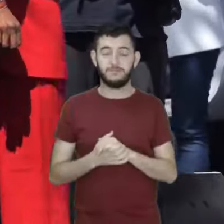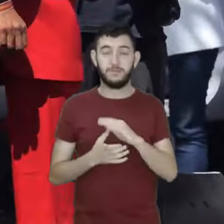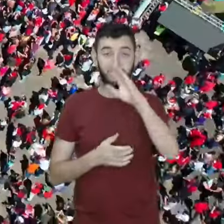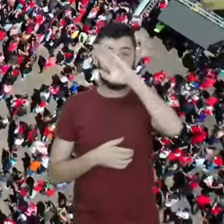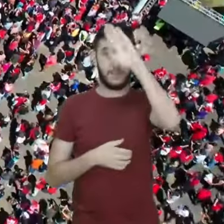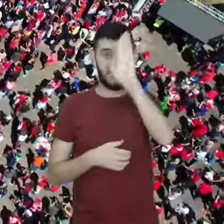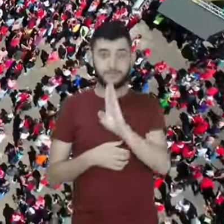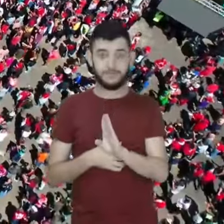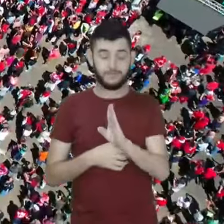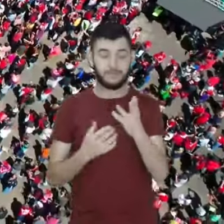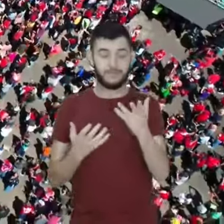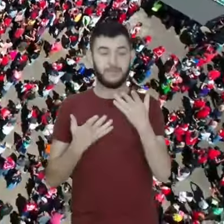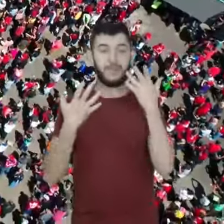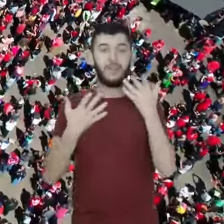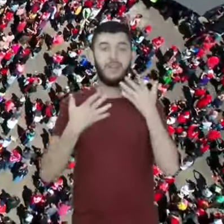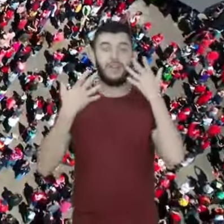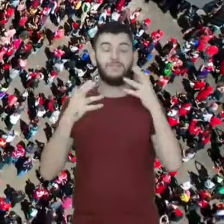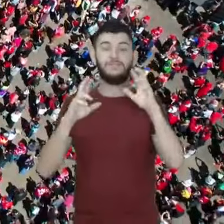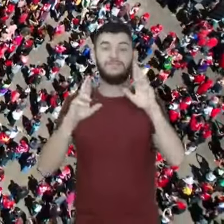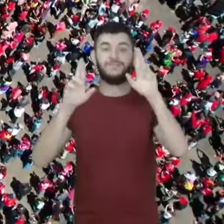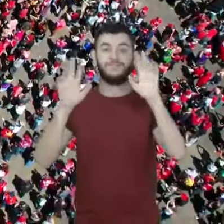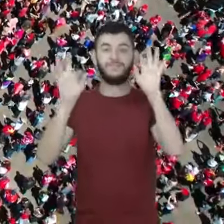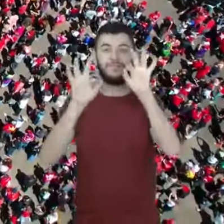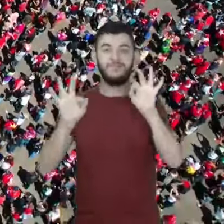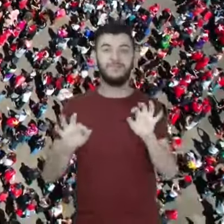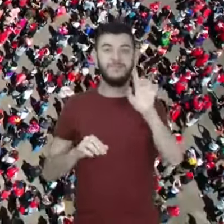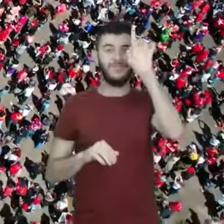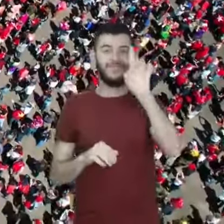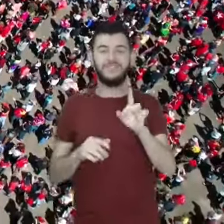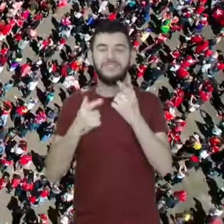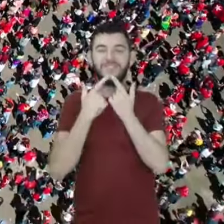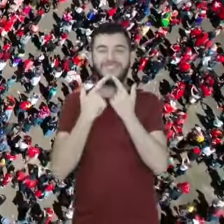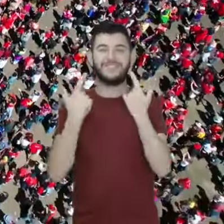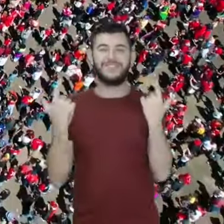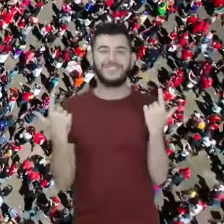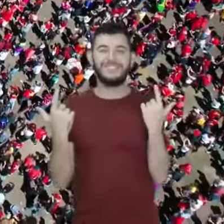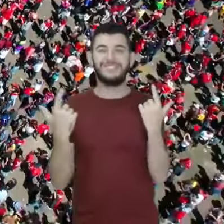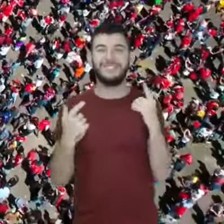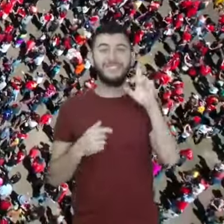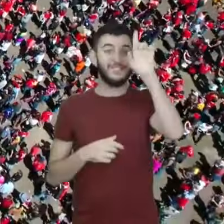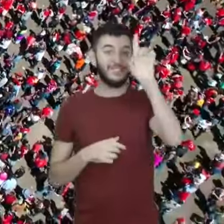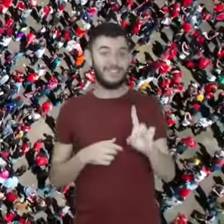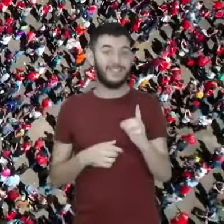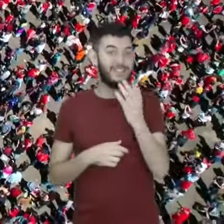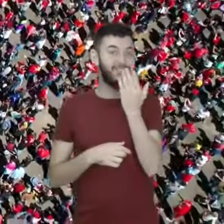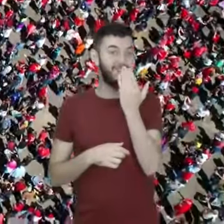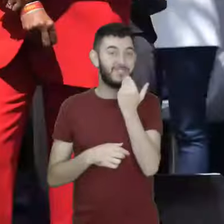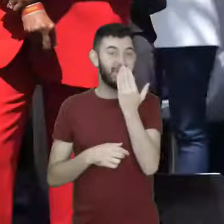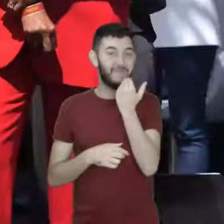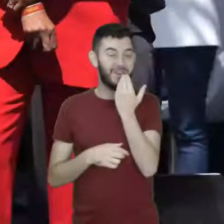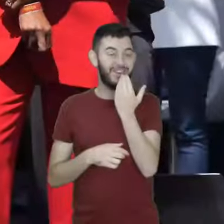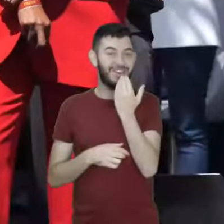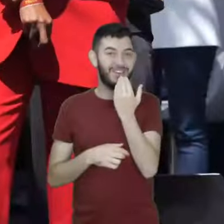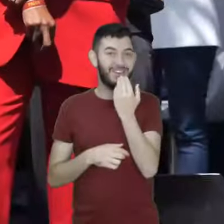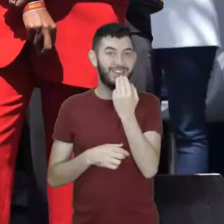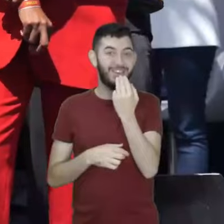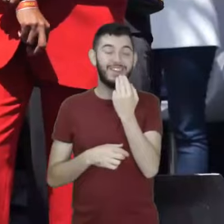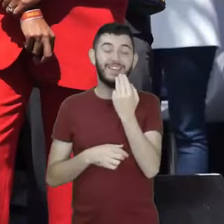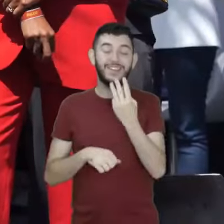felicidade, o direito de sorrir, o direito de comer 3 vezes ao dia, o direito de